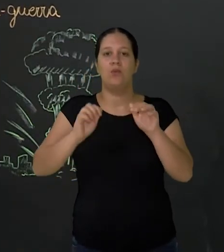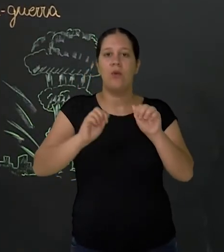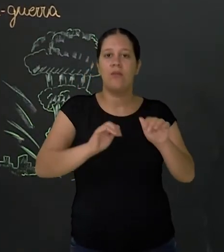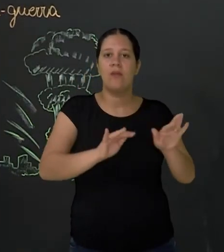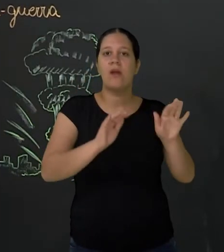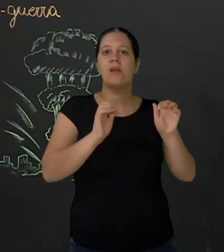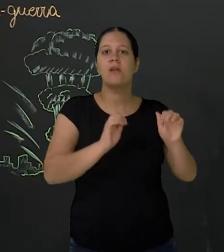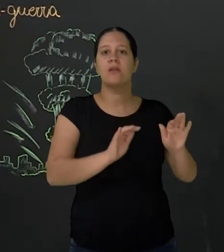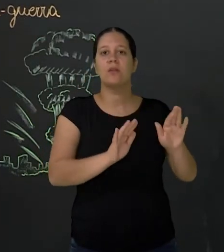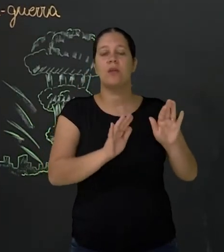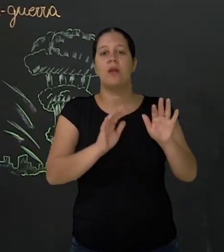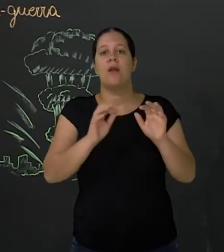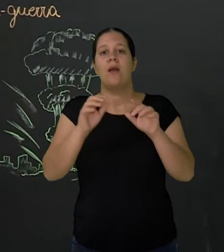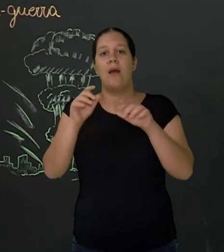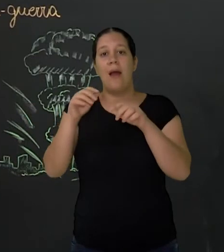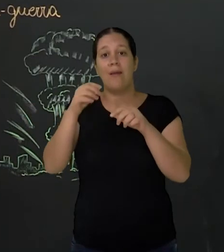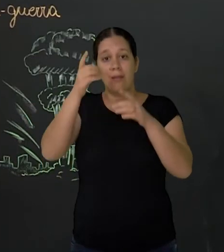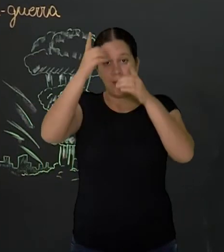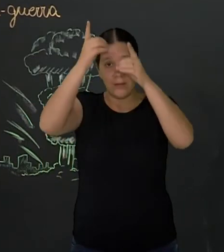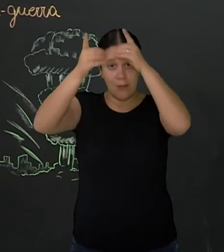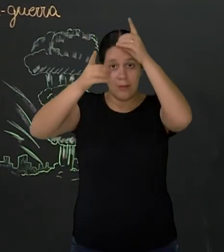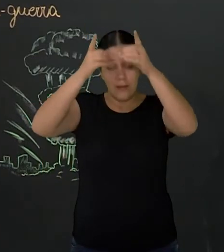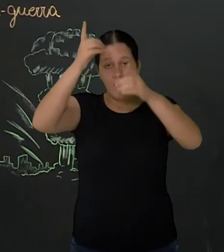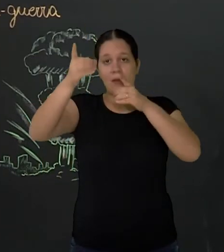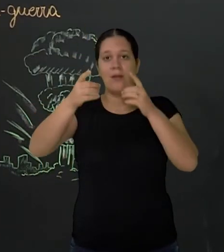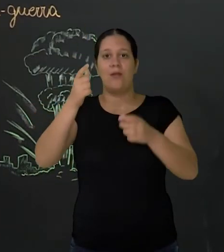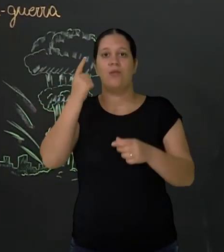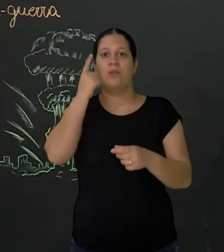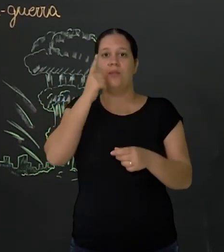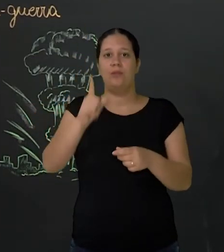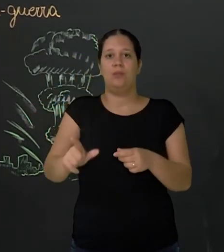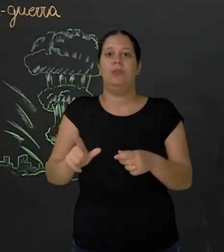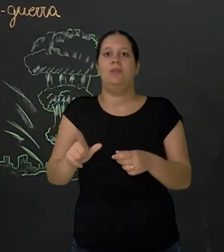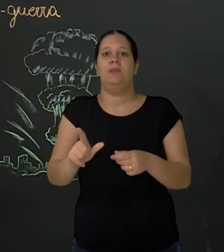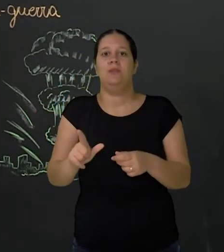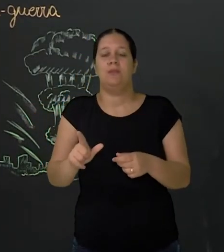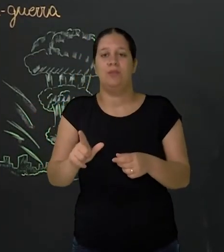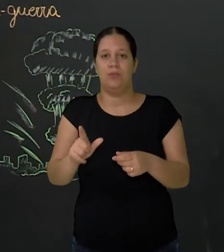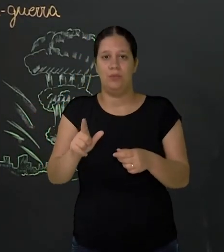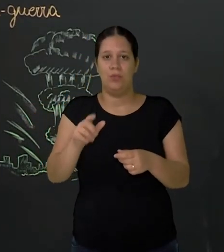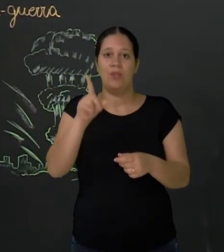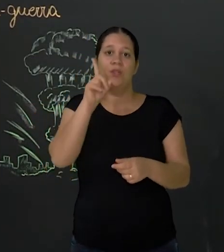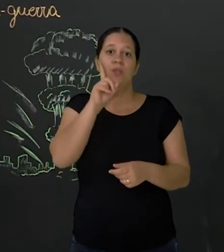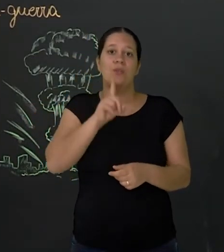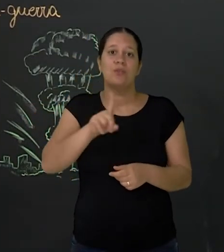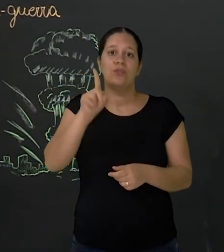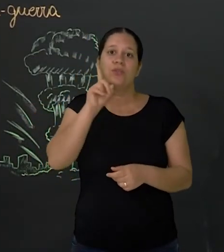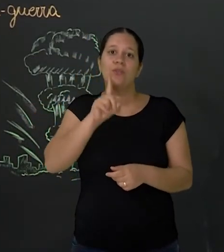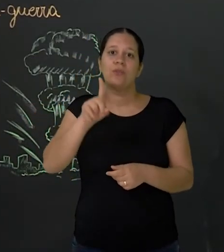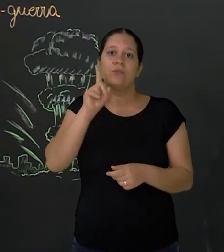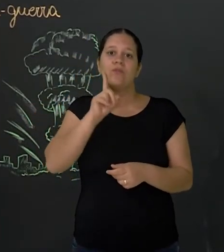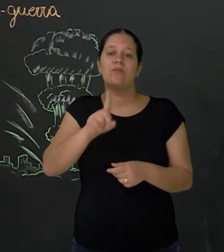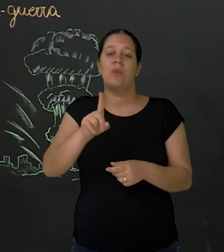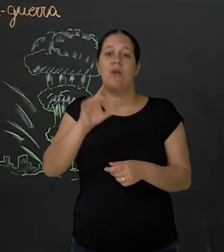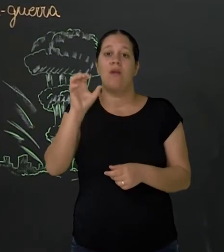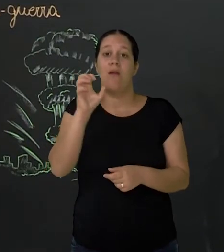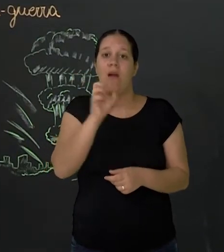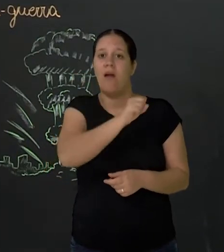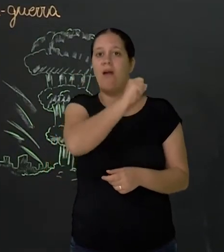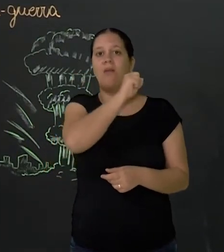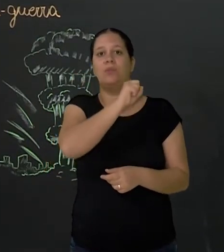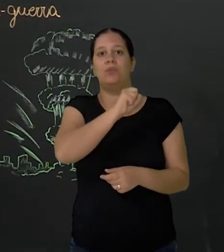A ideia era segurar o imperialismo norte-americano naquela área. Acontece que os Estados Unidos fazem uma